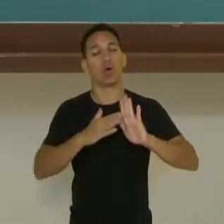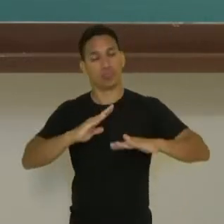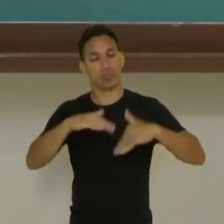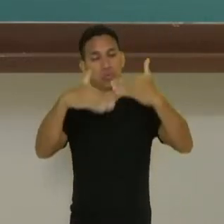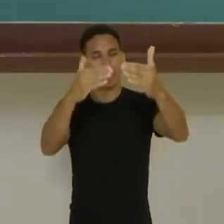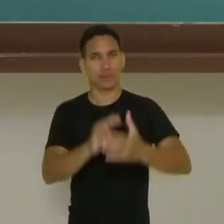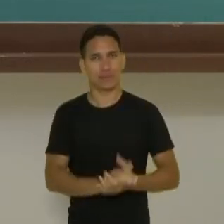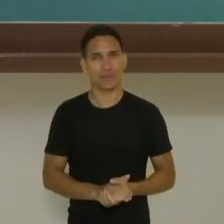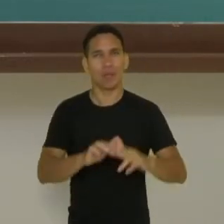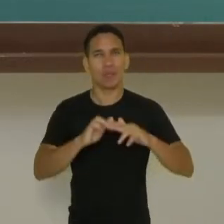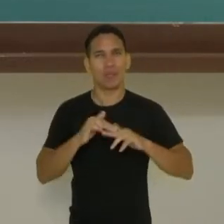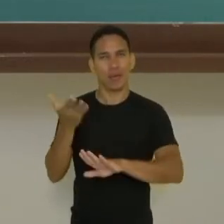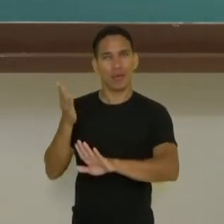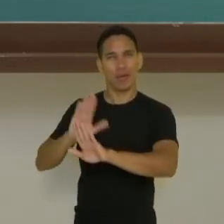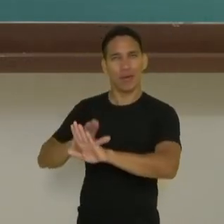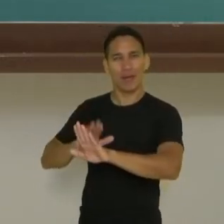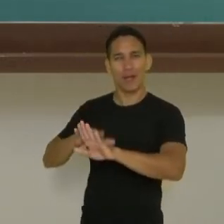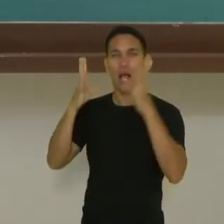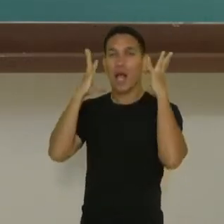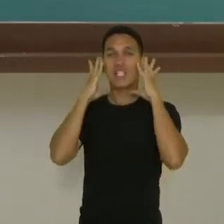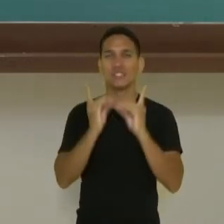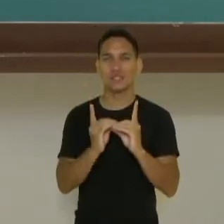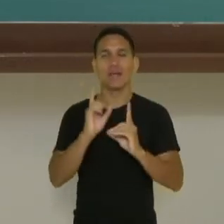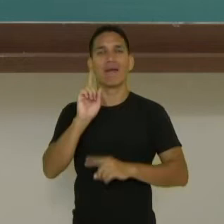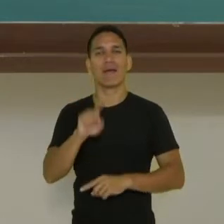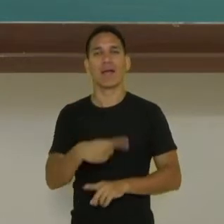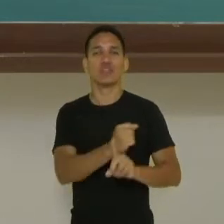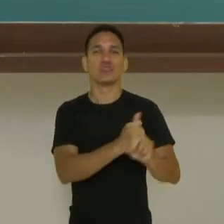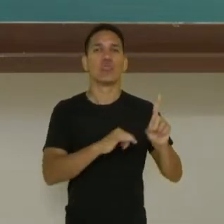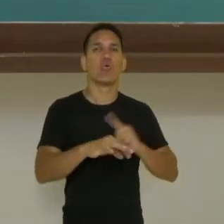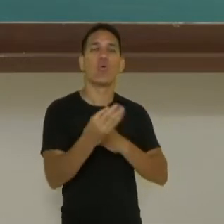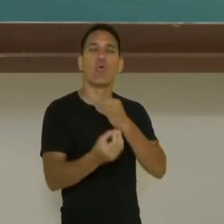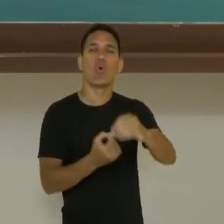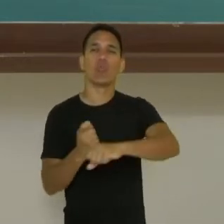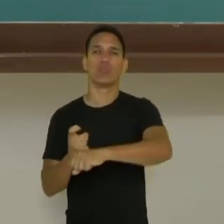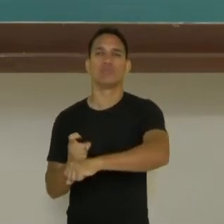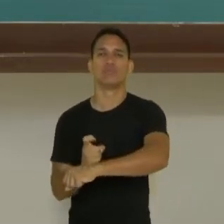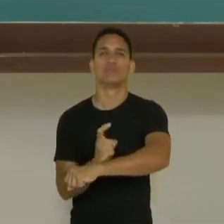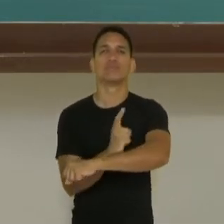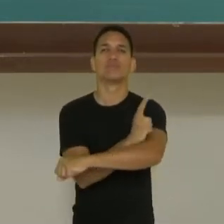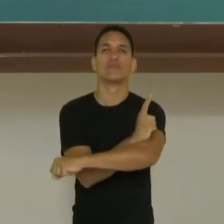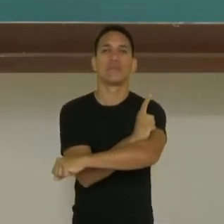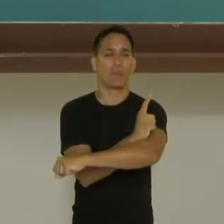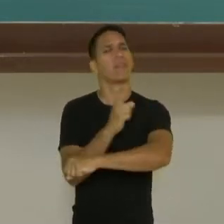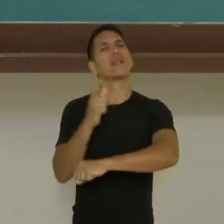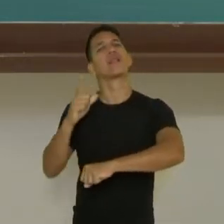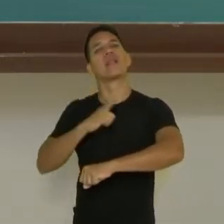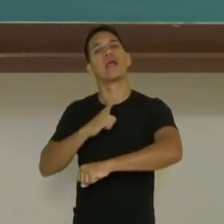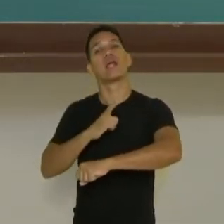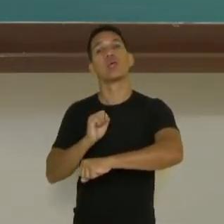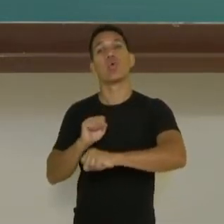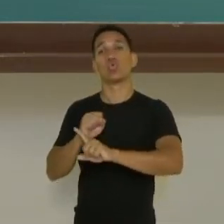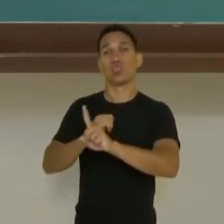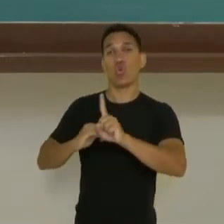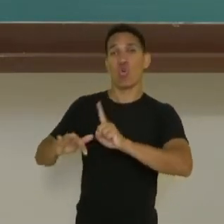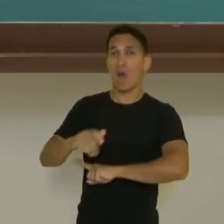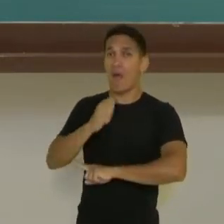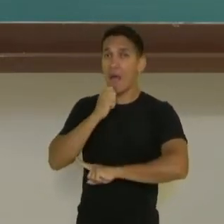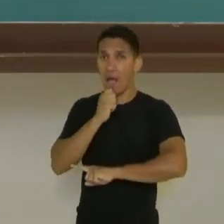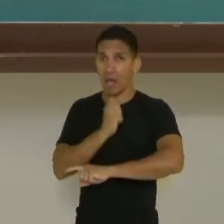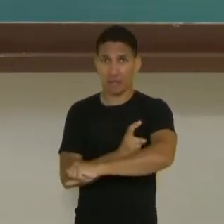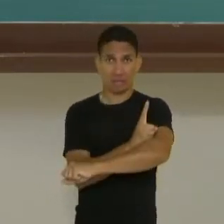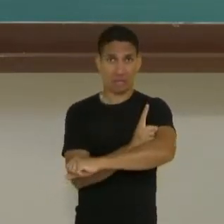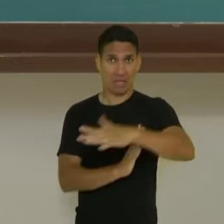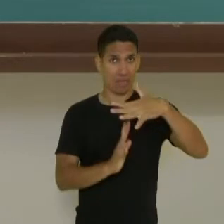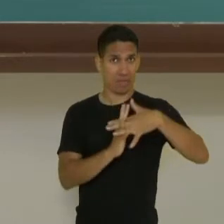ideia de um darwinismo social, podíamos dizer assim, onde tinha uma escala de evolução, onde sociedades tidas não como evoluídas eram